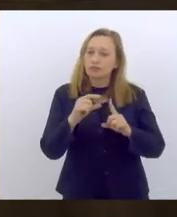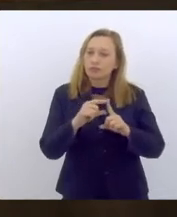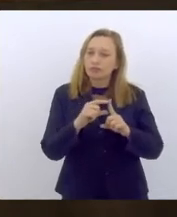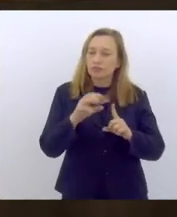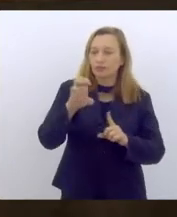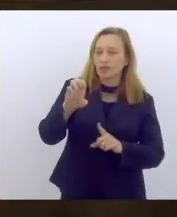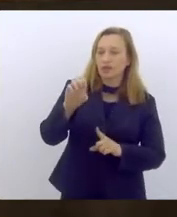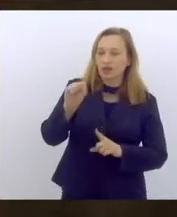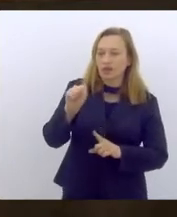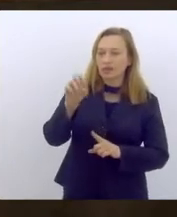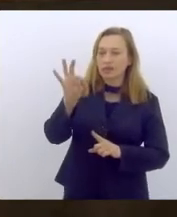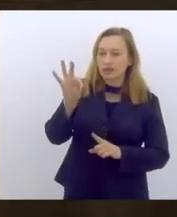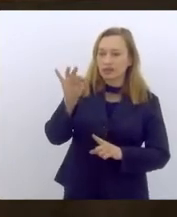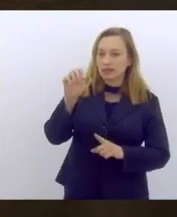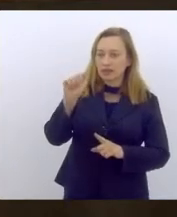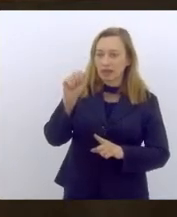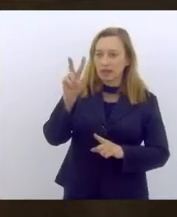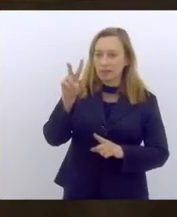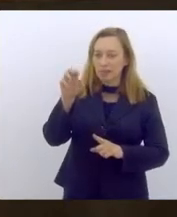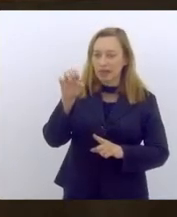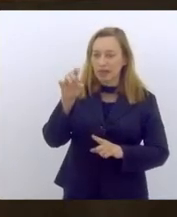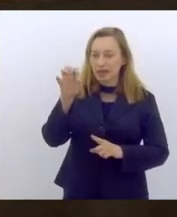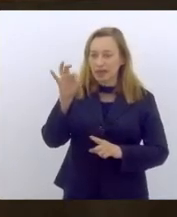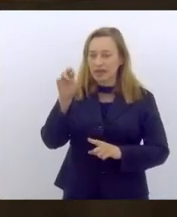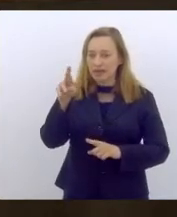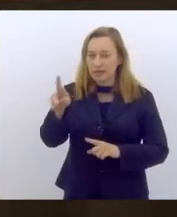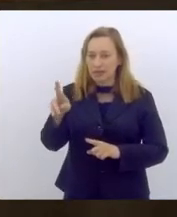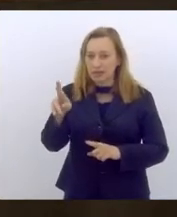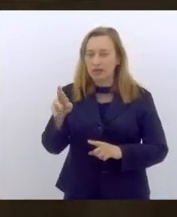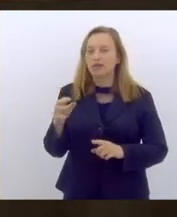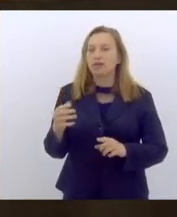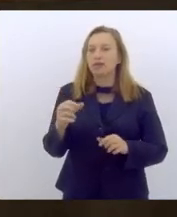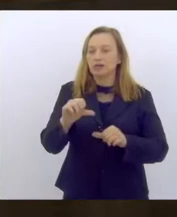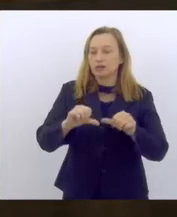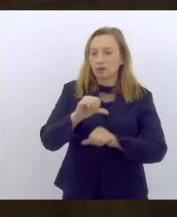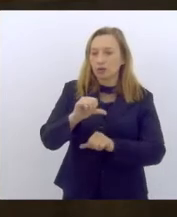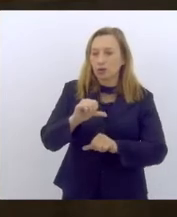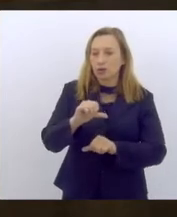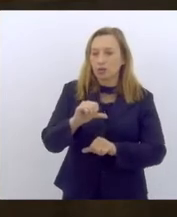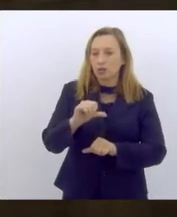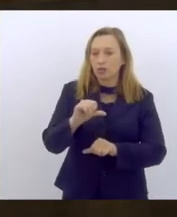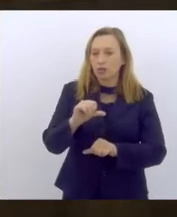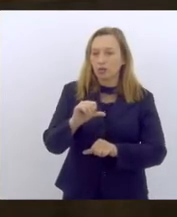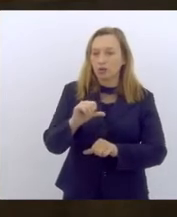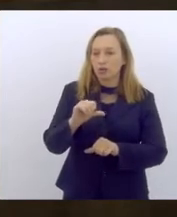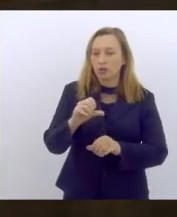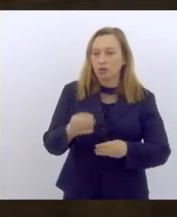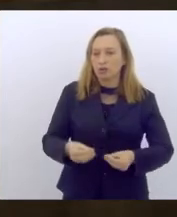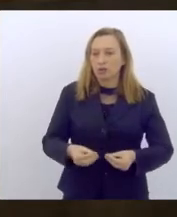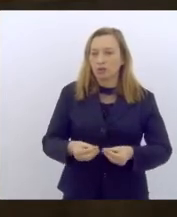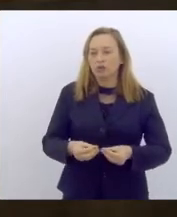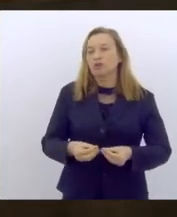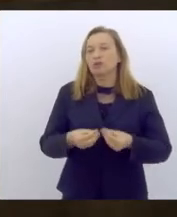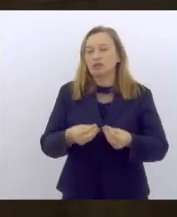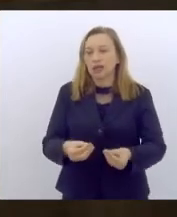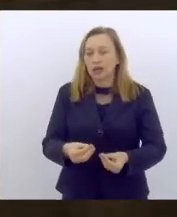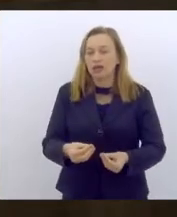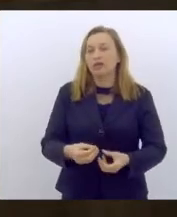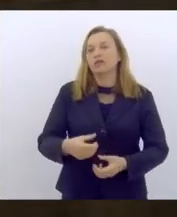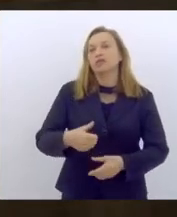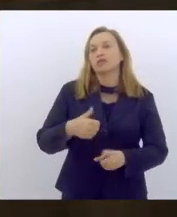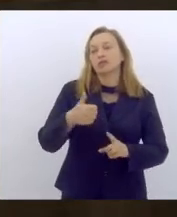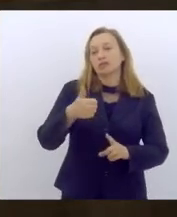estabelece por dispõe e emenda modificativa o artigo primeiro